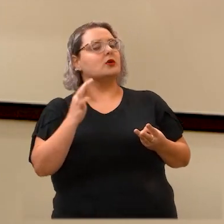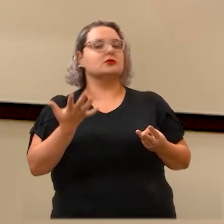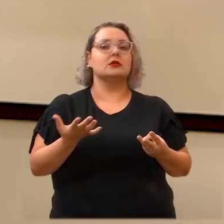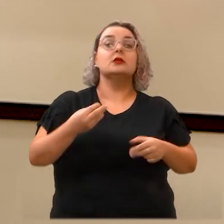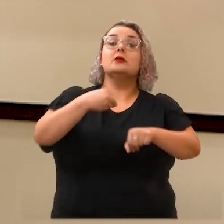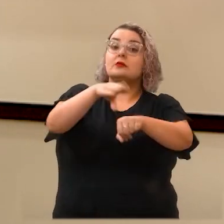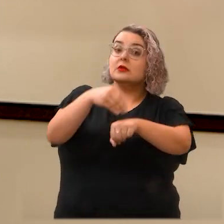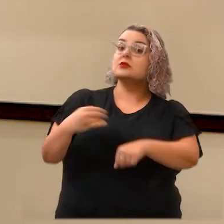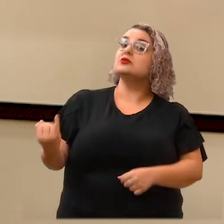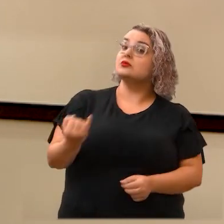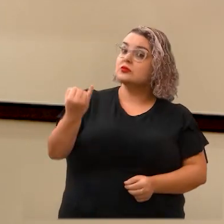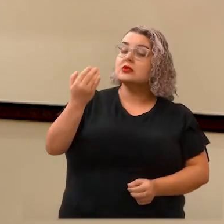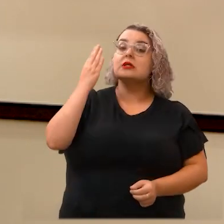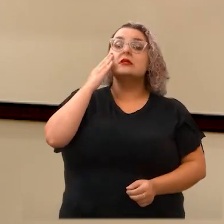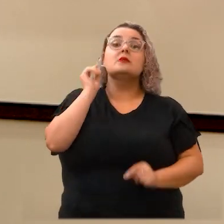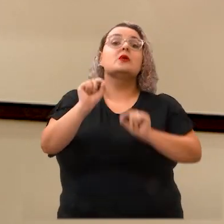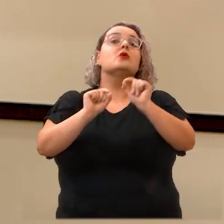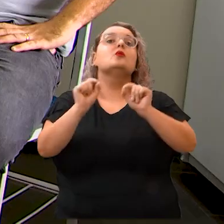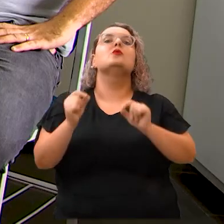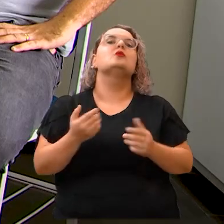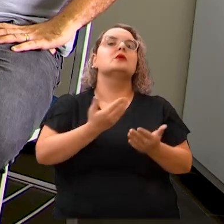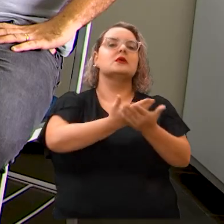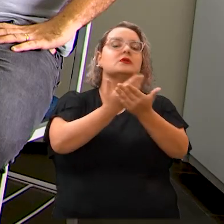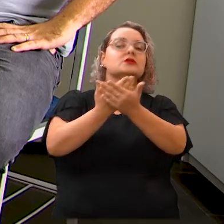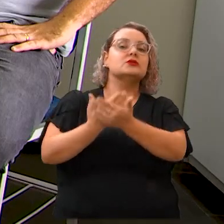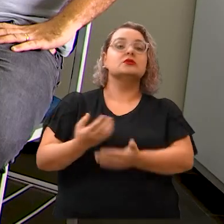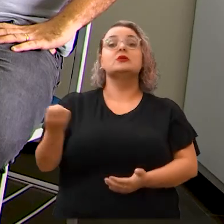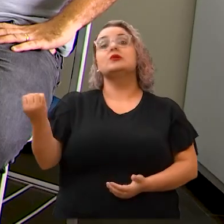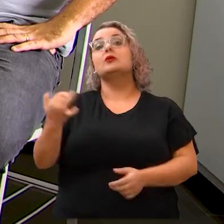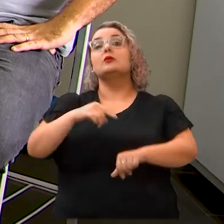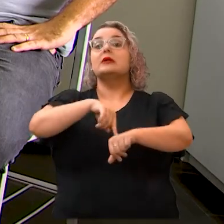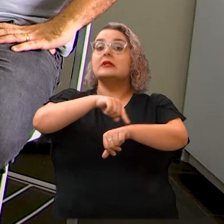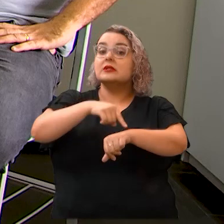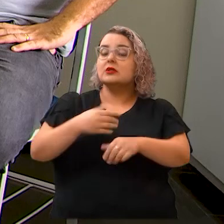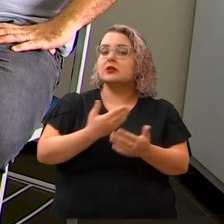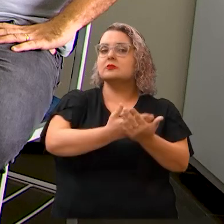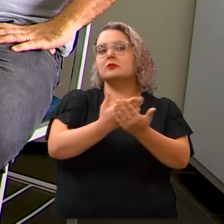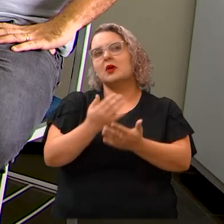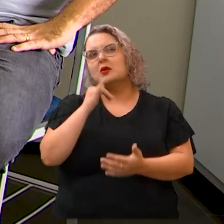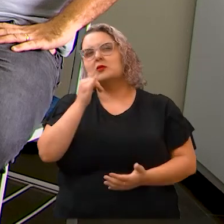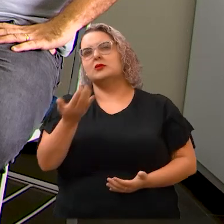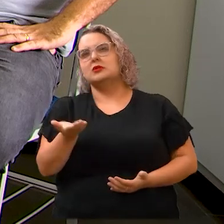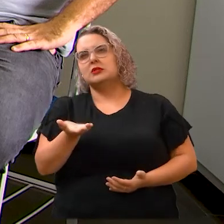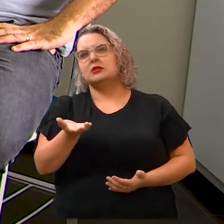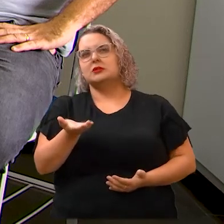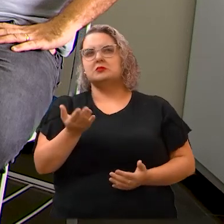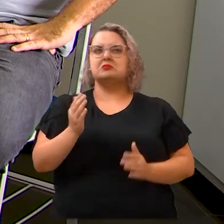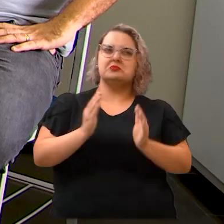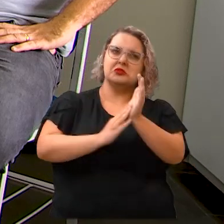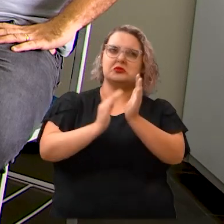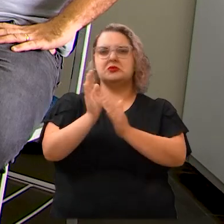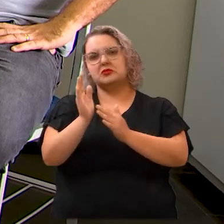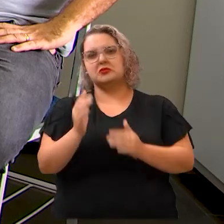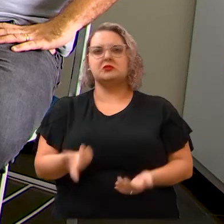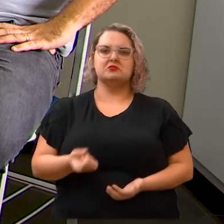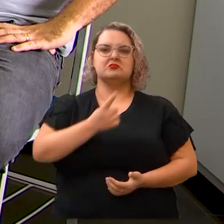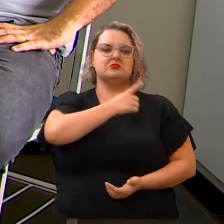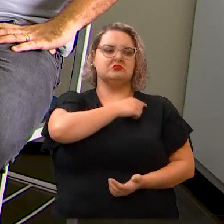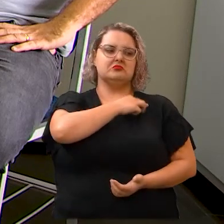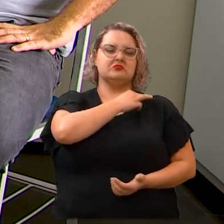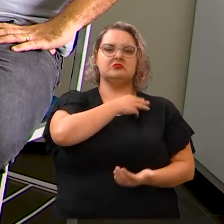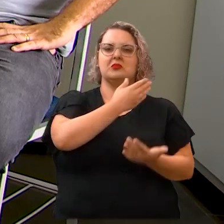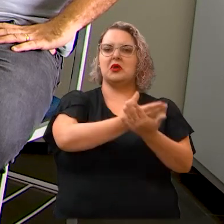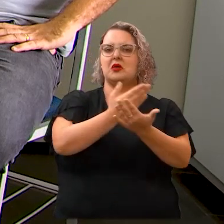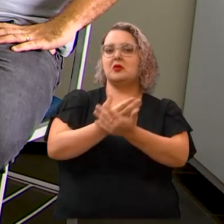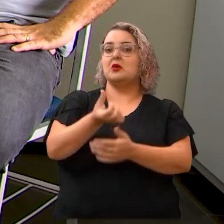para você muito interessante você saber o que estudar e quantas horas isso dá eu diria assim olha para um concurso de nível médio você tem